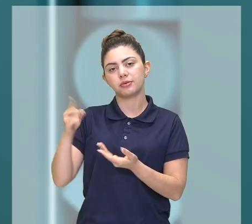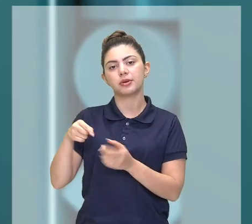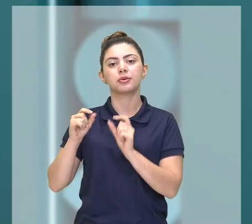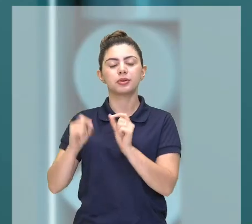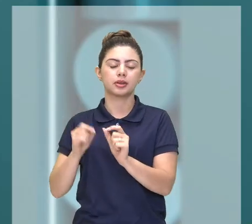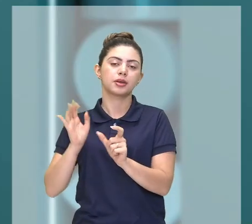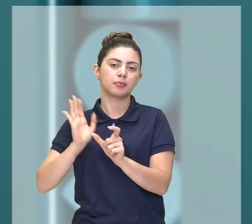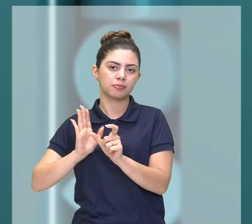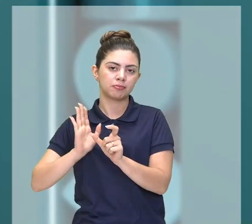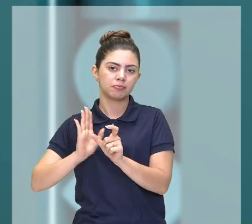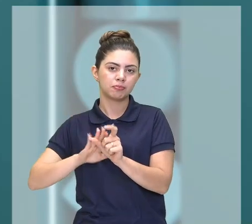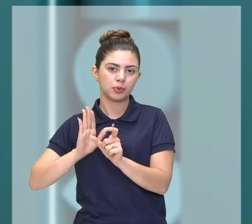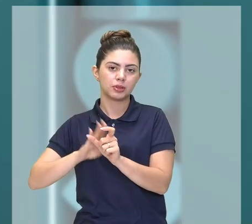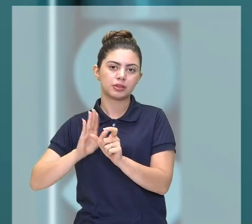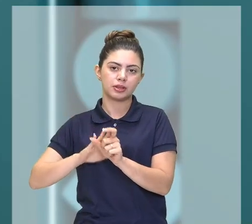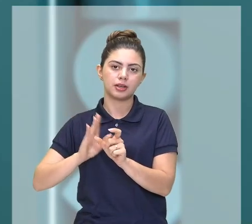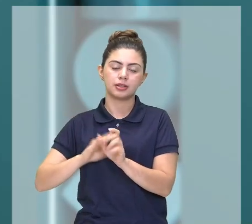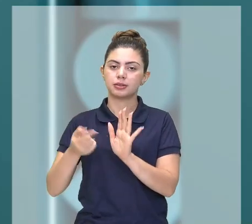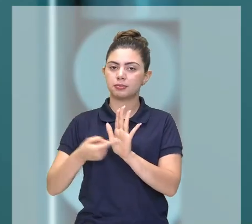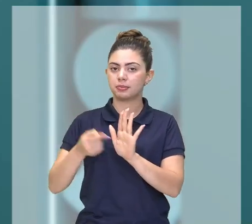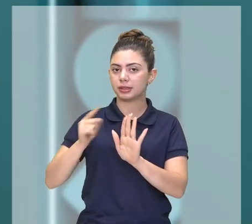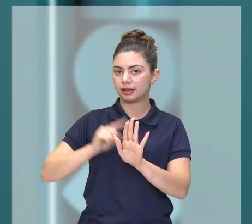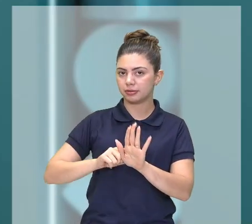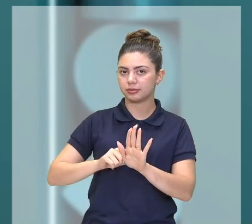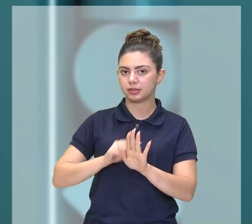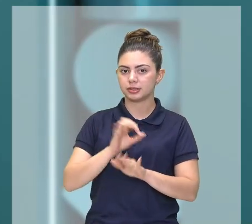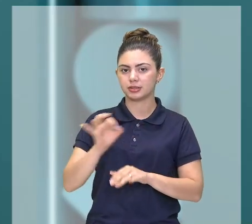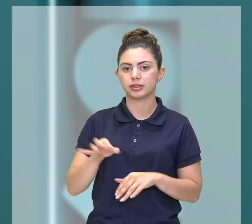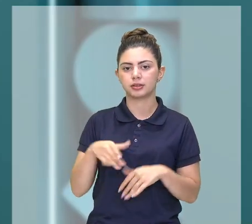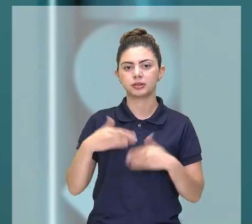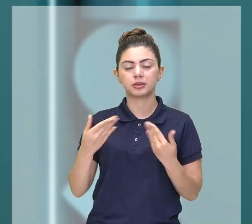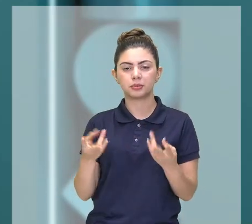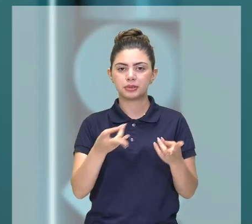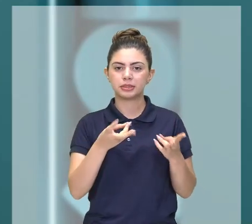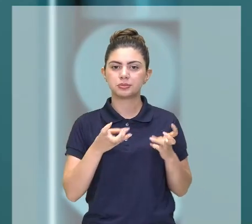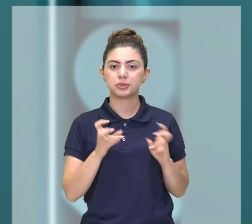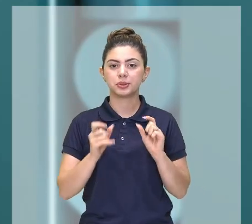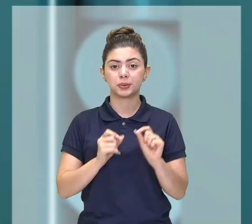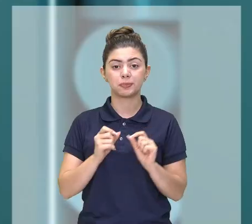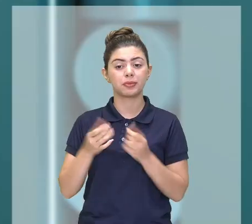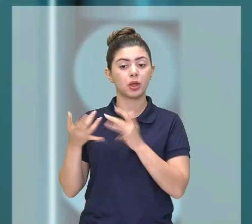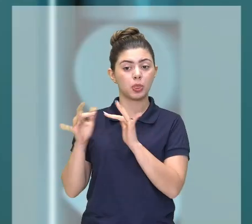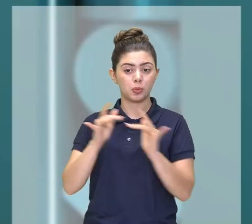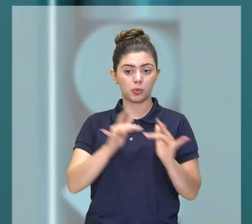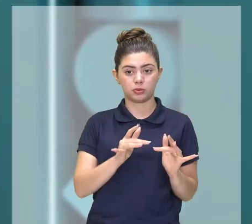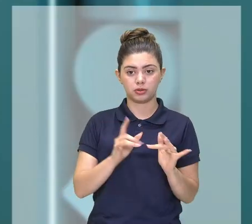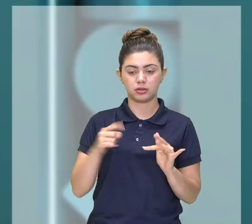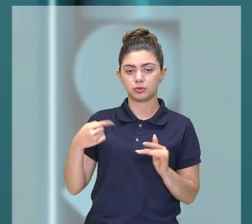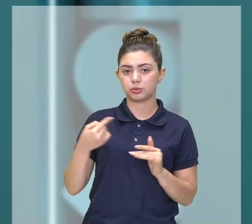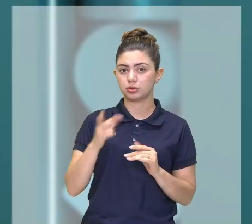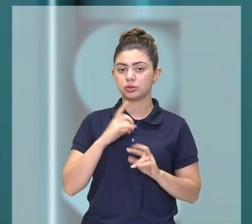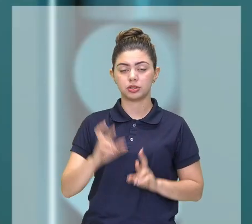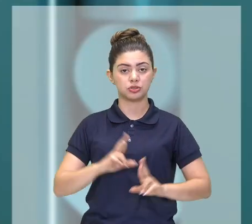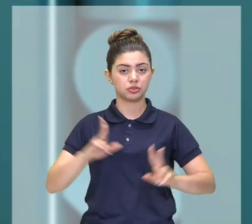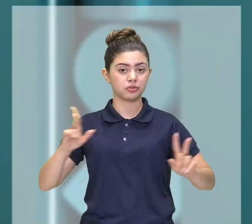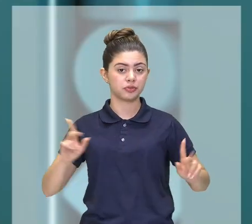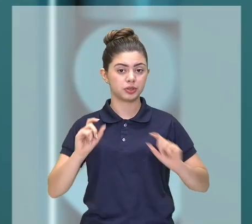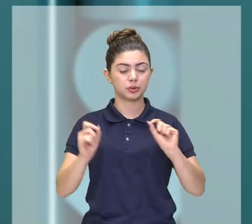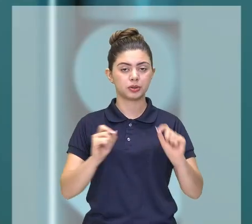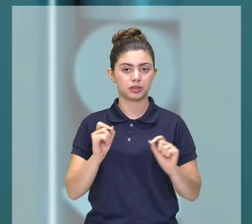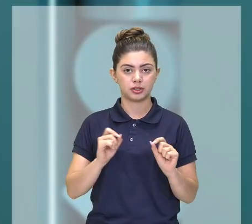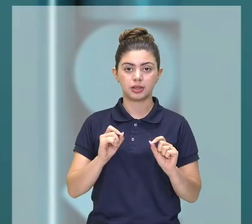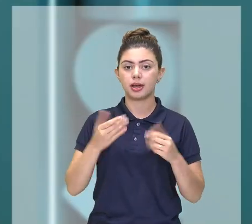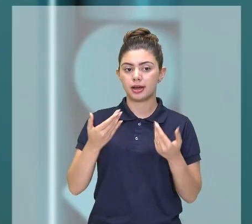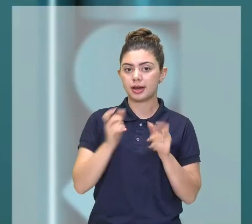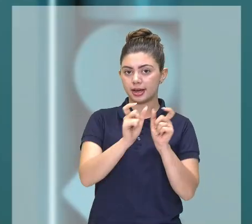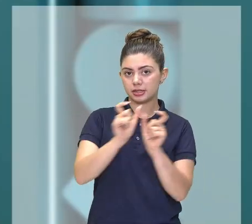metáfora. Então, turmas, a partir desse contexto, nós já diferenciamos das